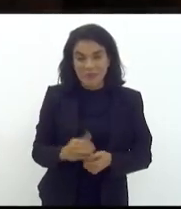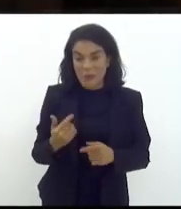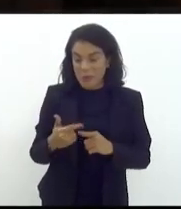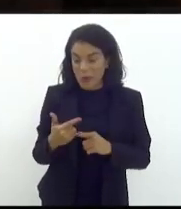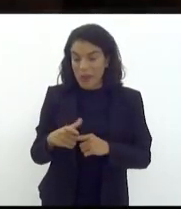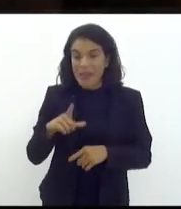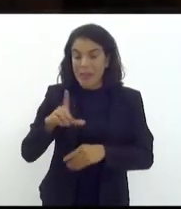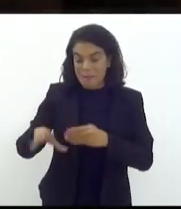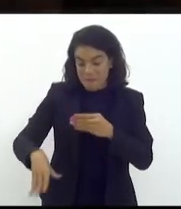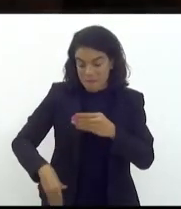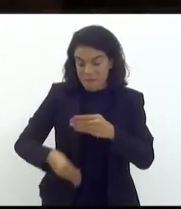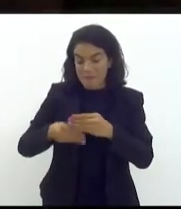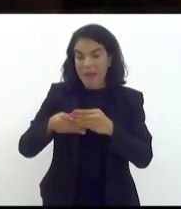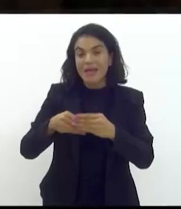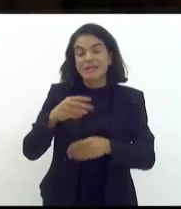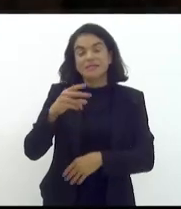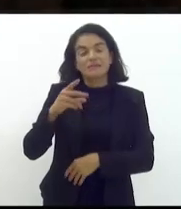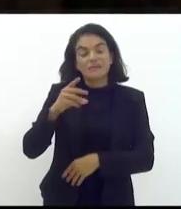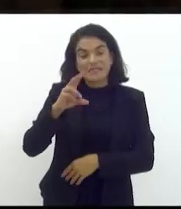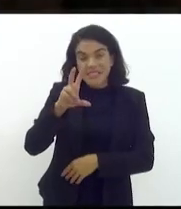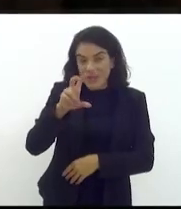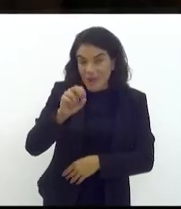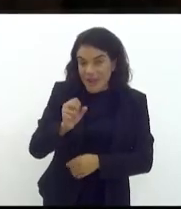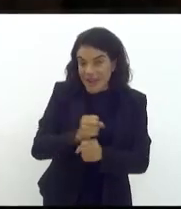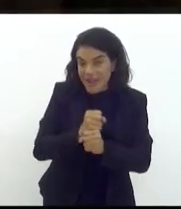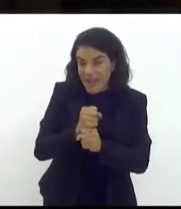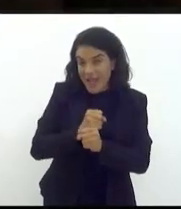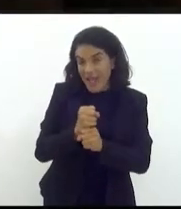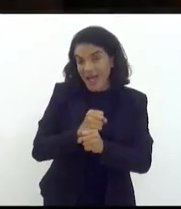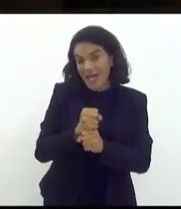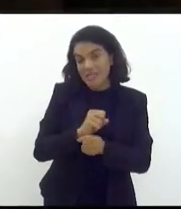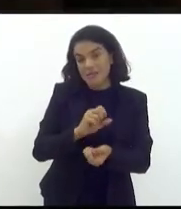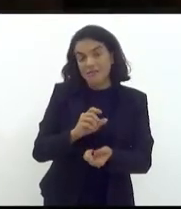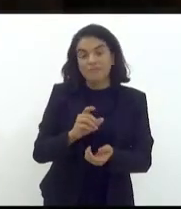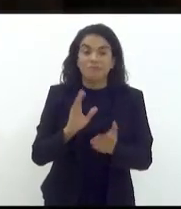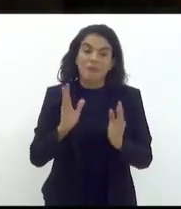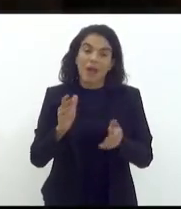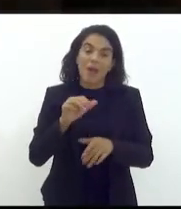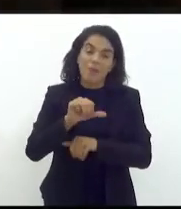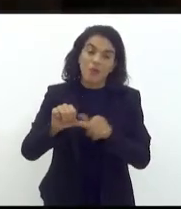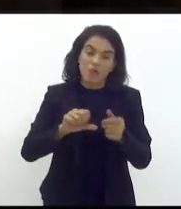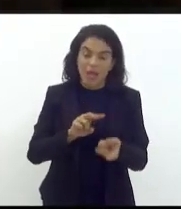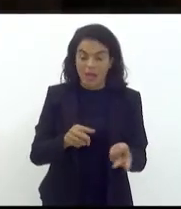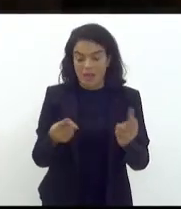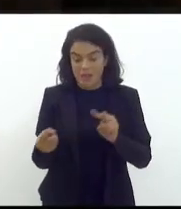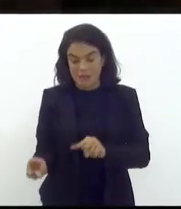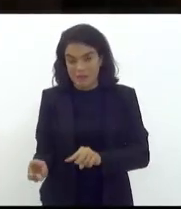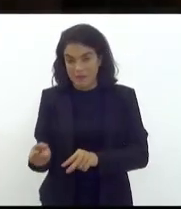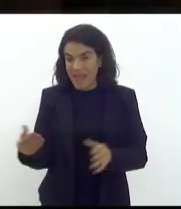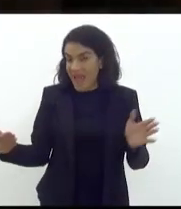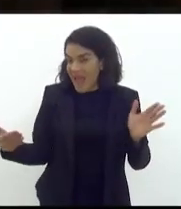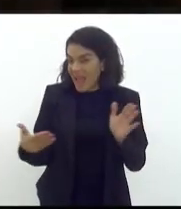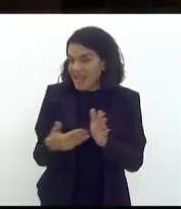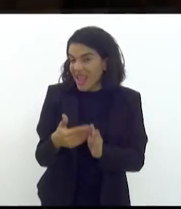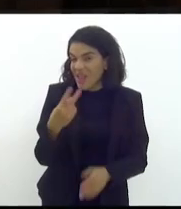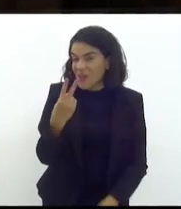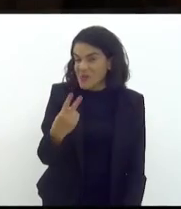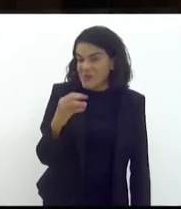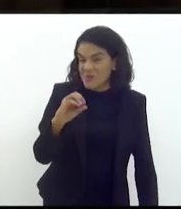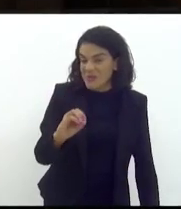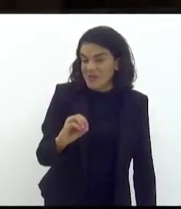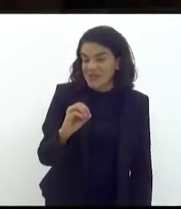depois terá mais 50 anos pela frente para acabar essa transição até 2078